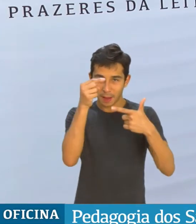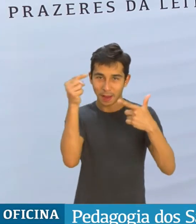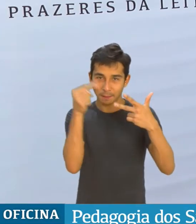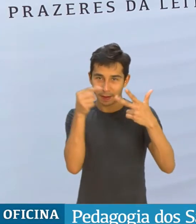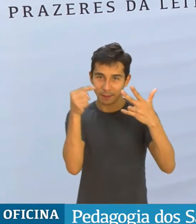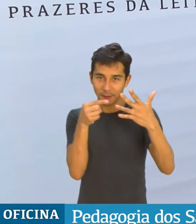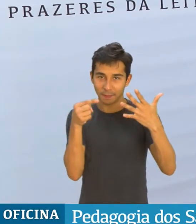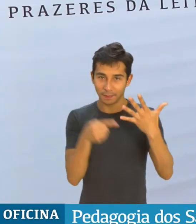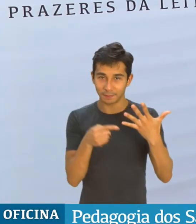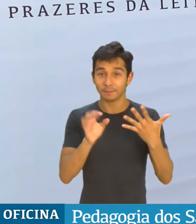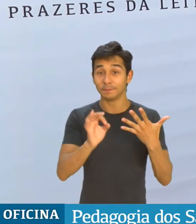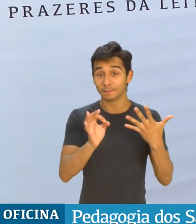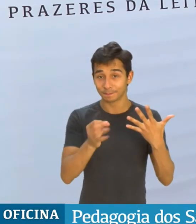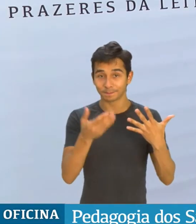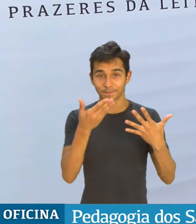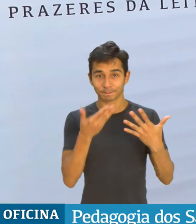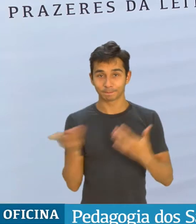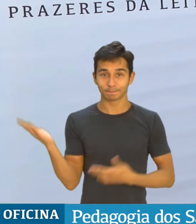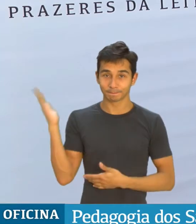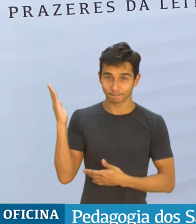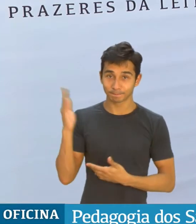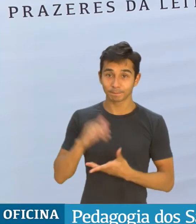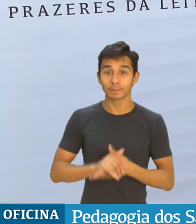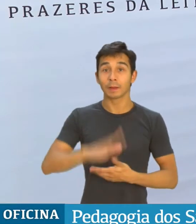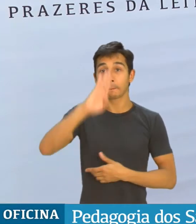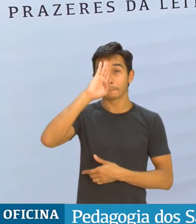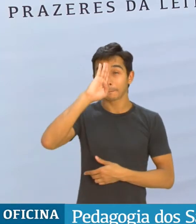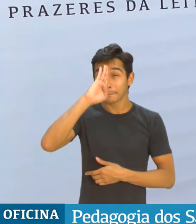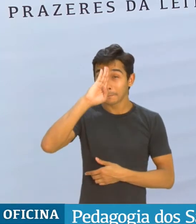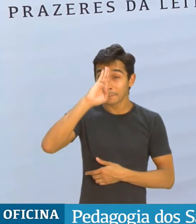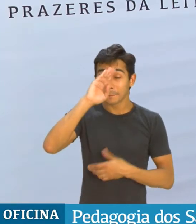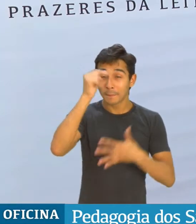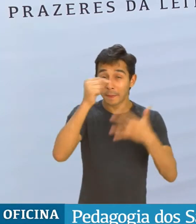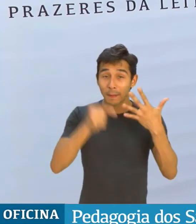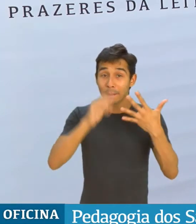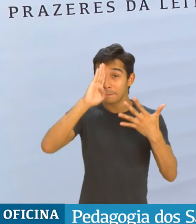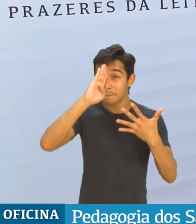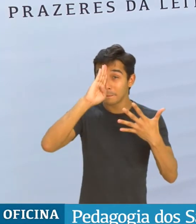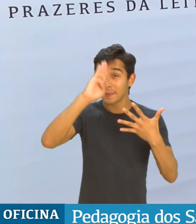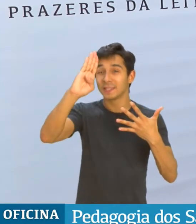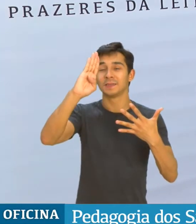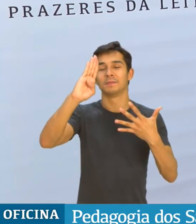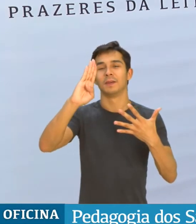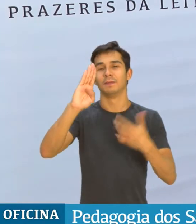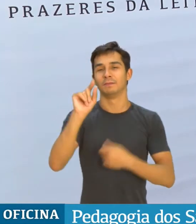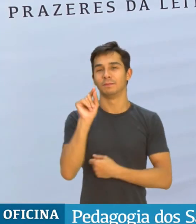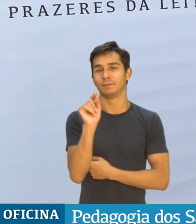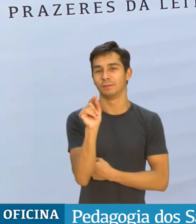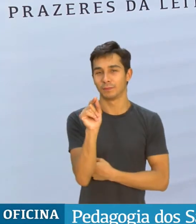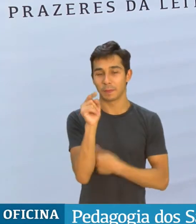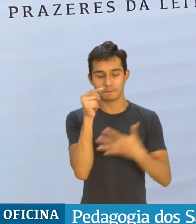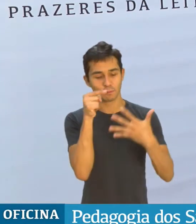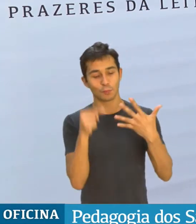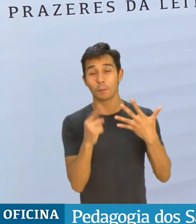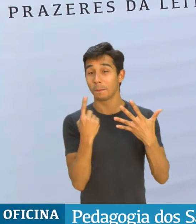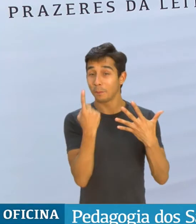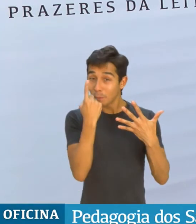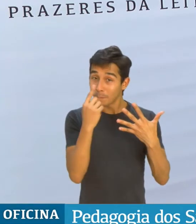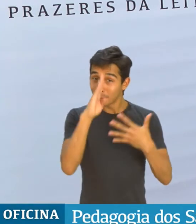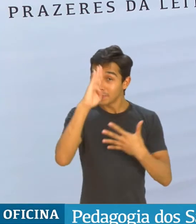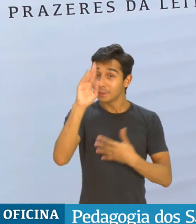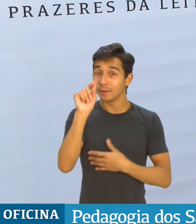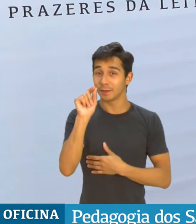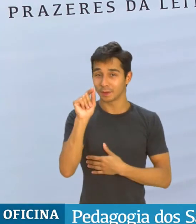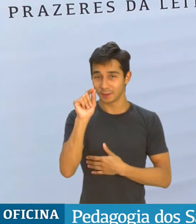das principais, um dos principais pontos aqui, e é um dos primeiros pontos, e eu sempre reforço, é